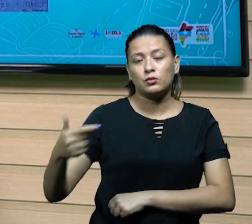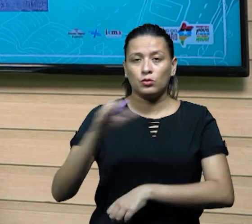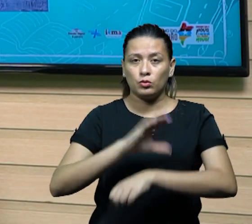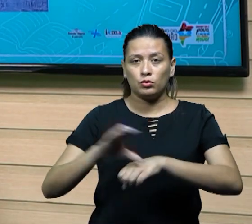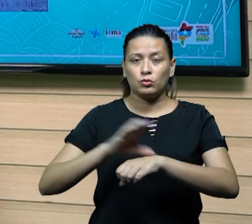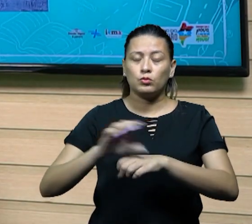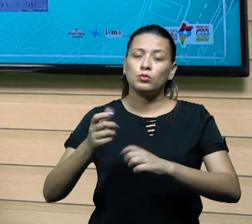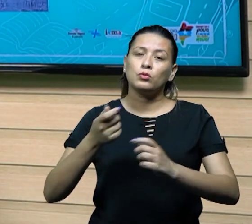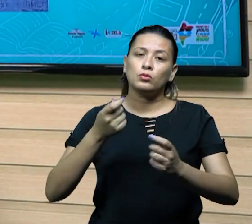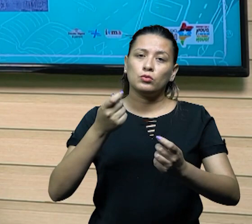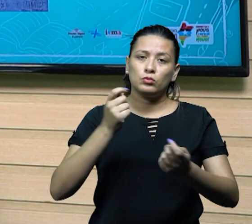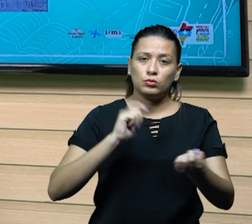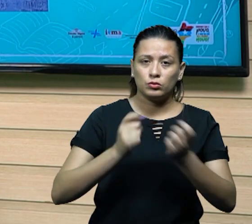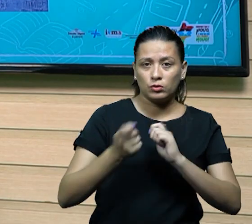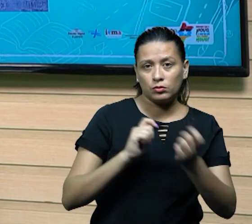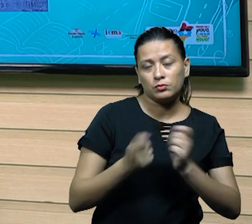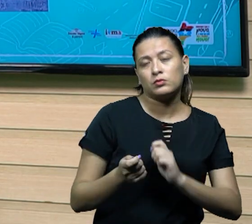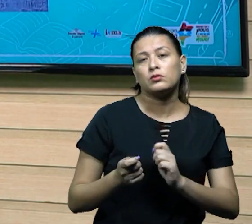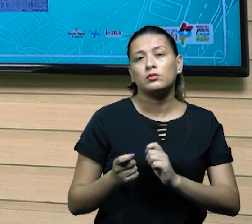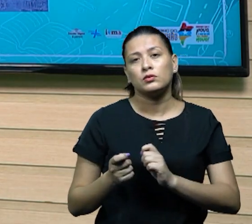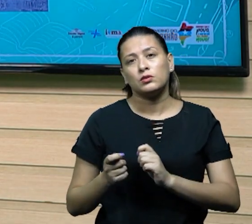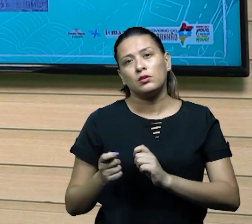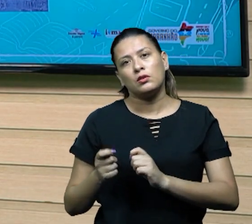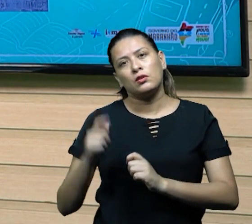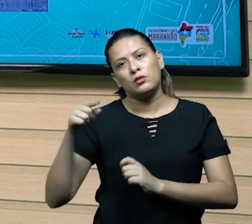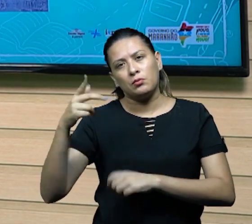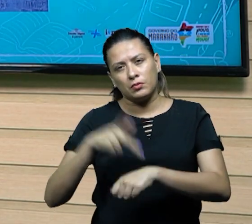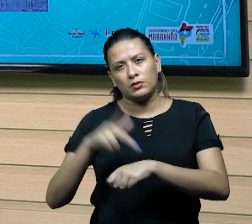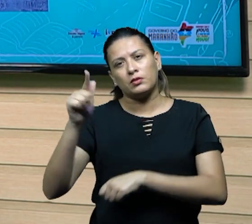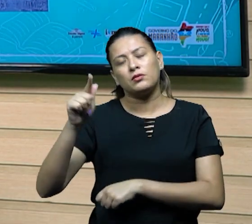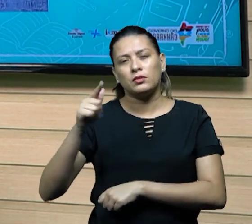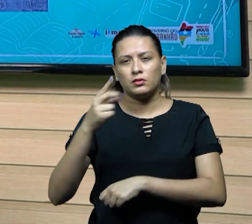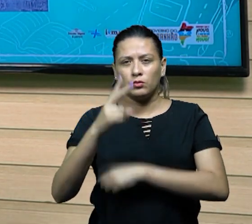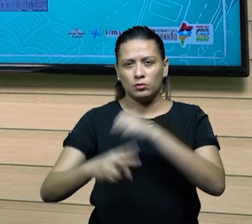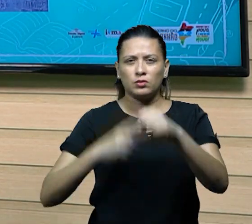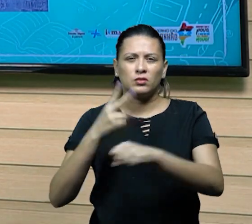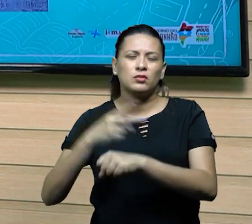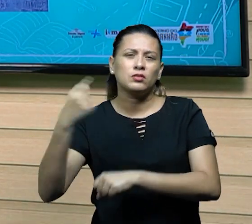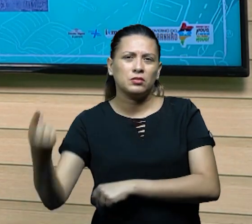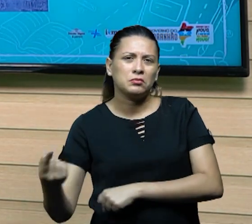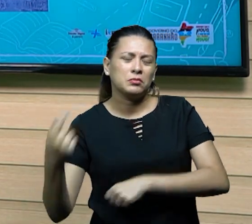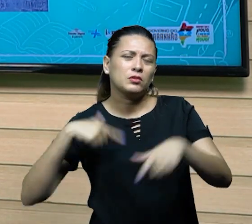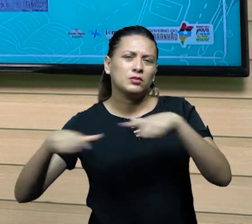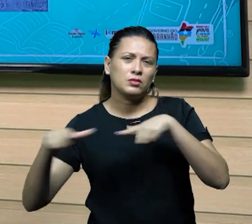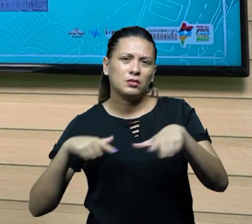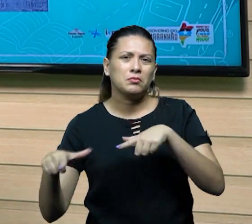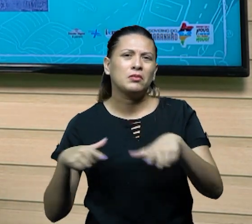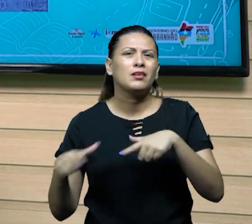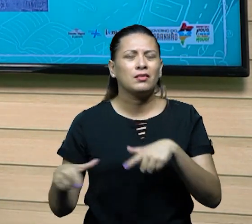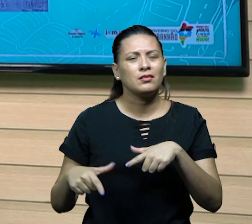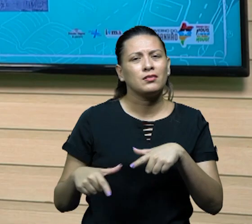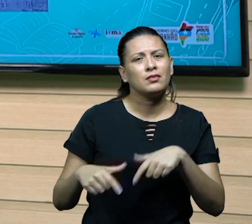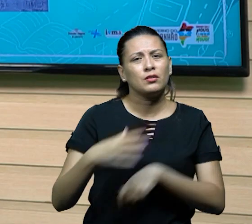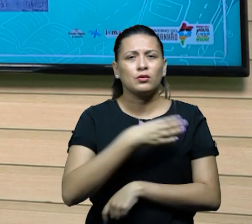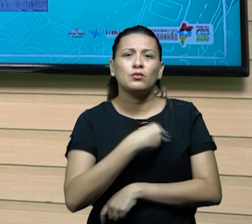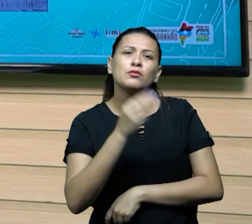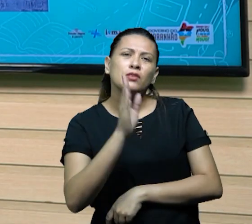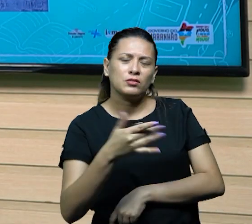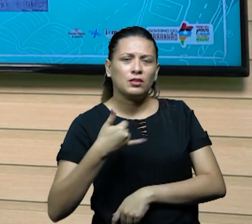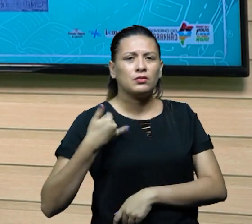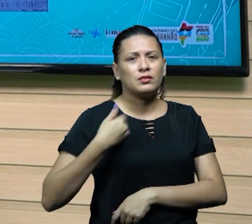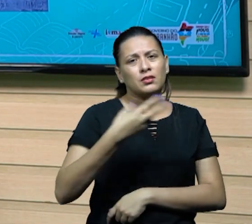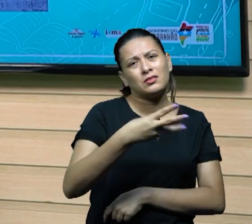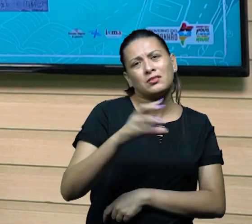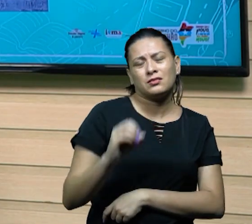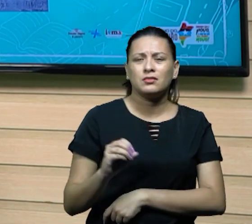anos de idade. A minha primeira formação no curso de administração. Fiz uma especialização, 2 anos depois, entrei no mercado de trabalho. Mas depois de